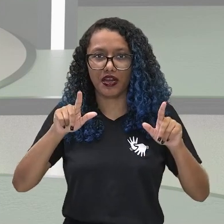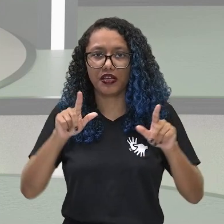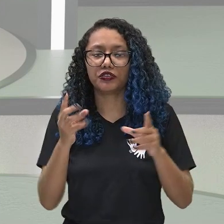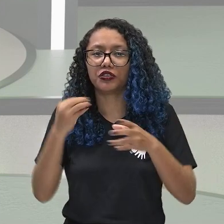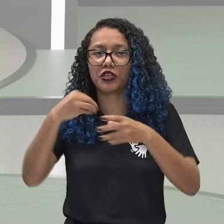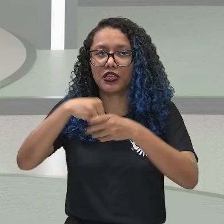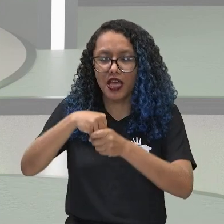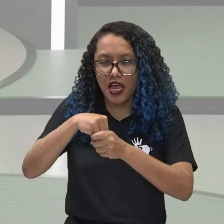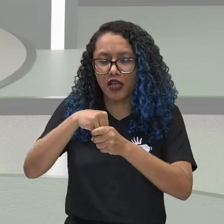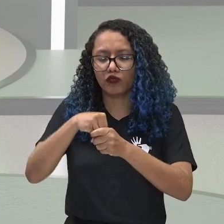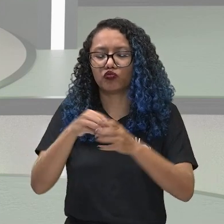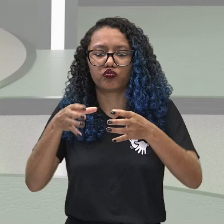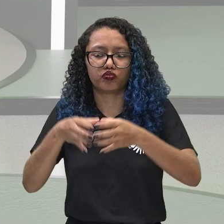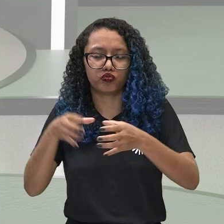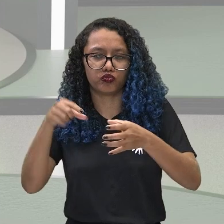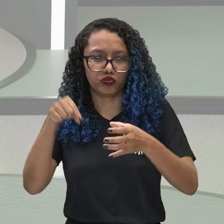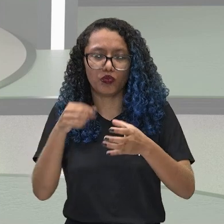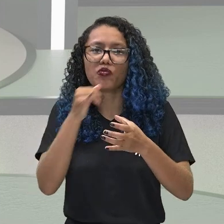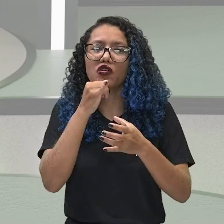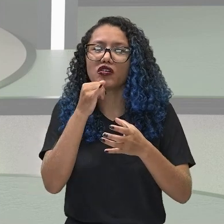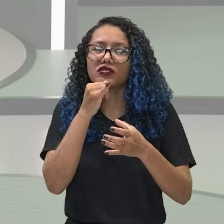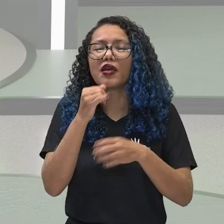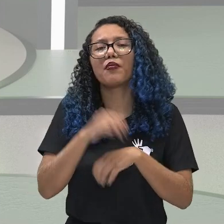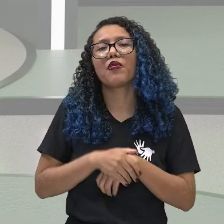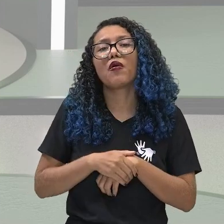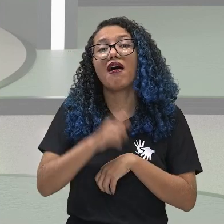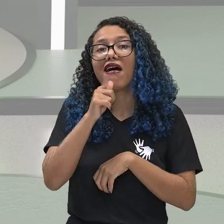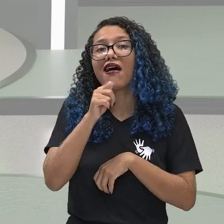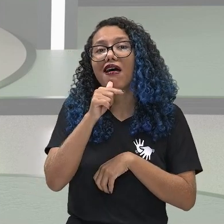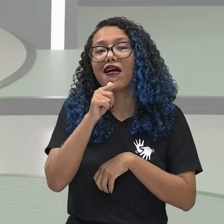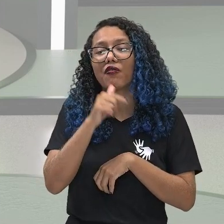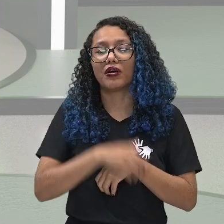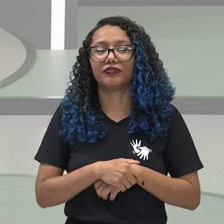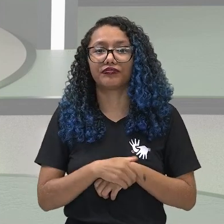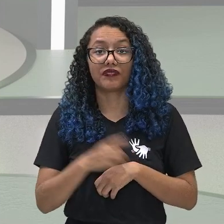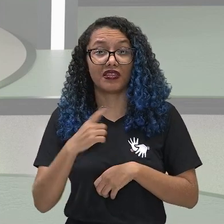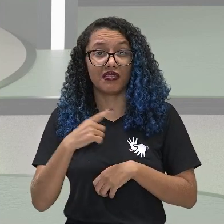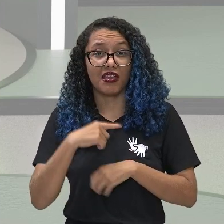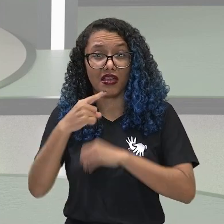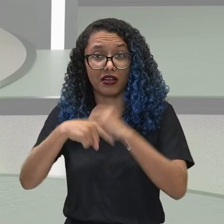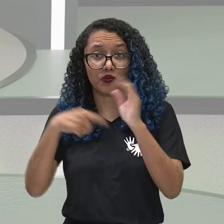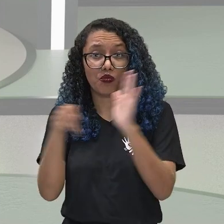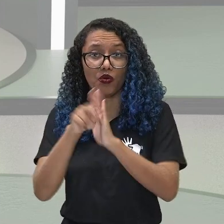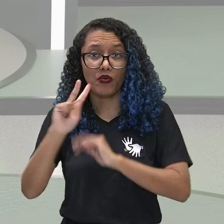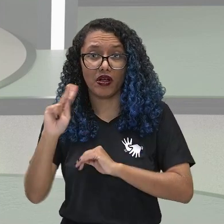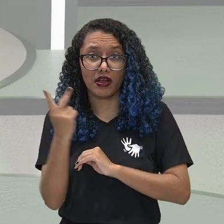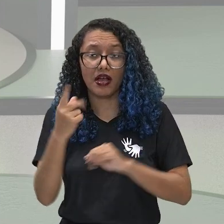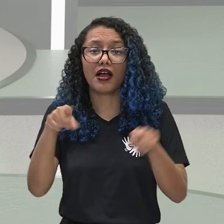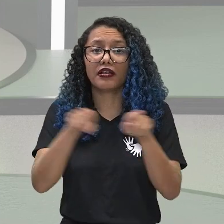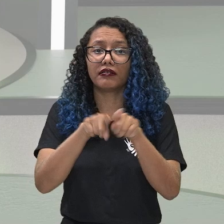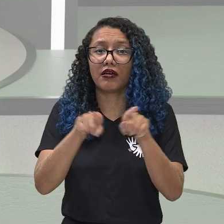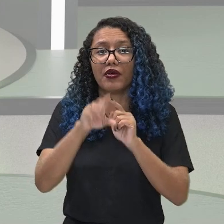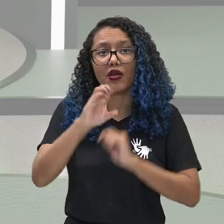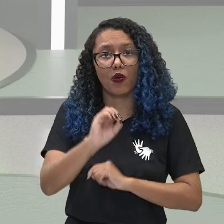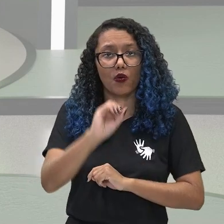proporções físicas. Por exemplo, a água, composta por átomos de hidrogênio e